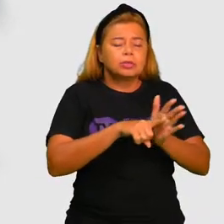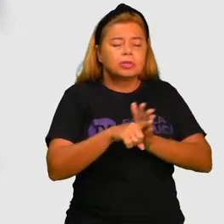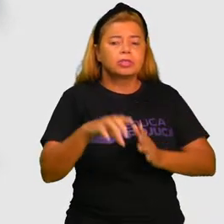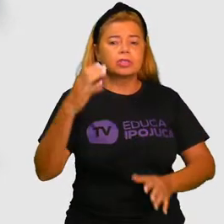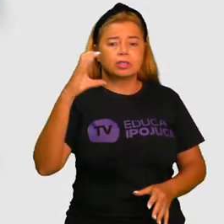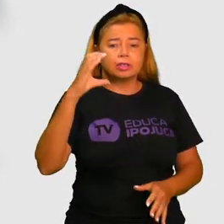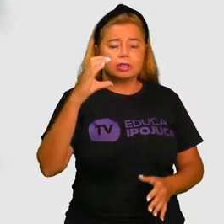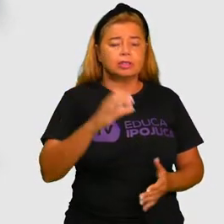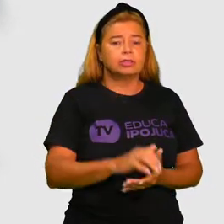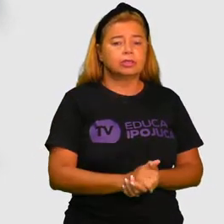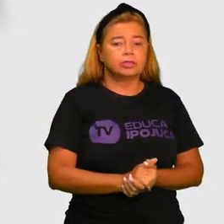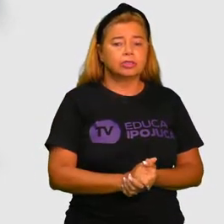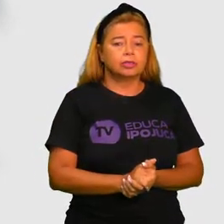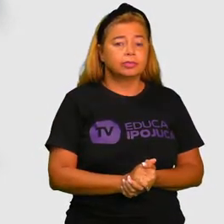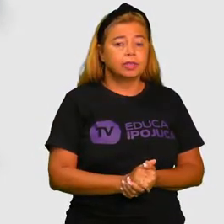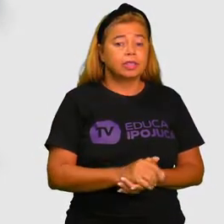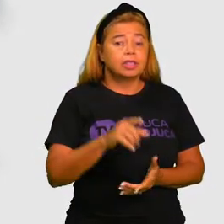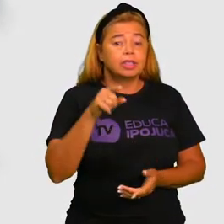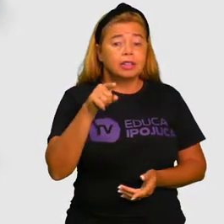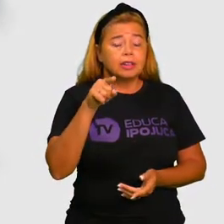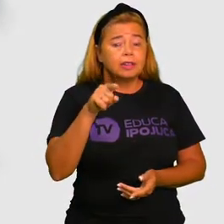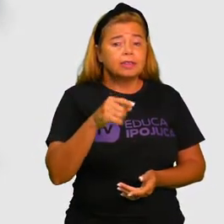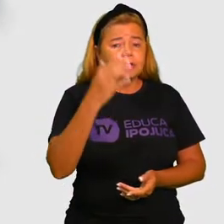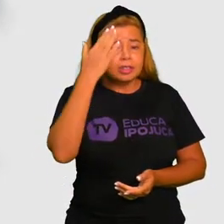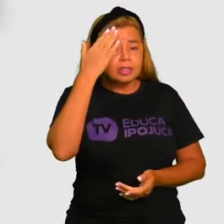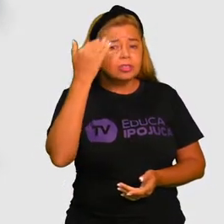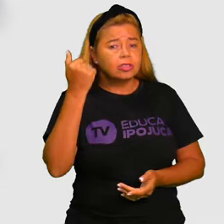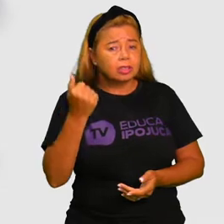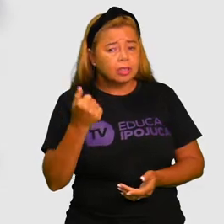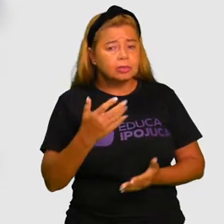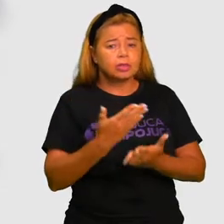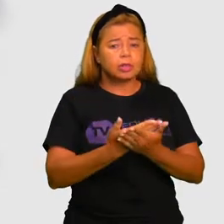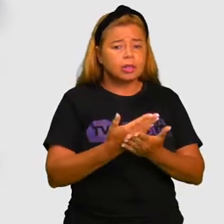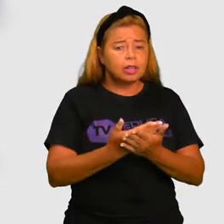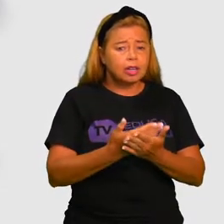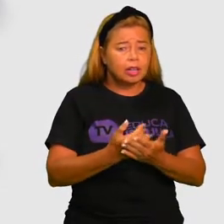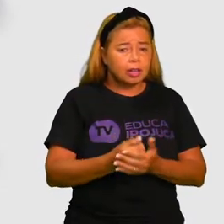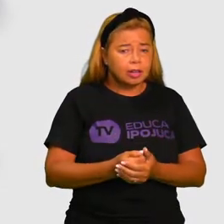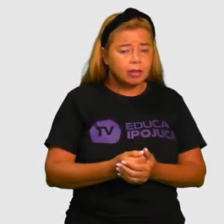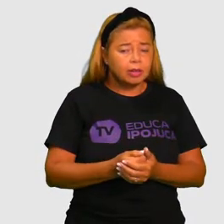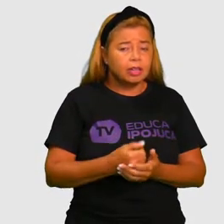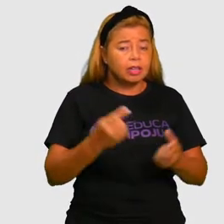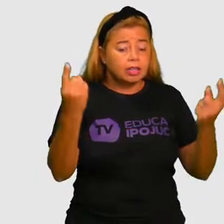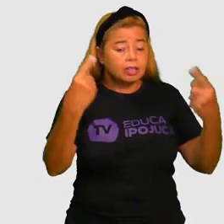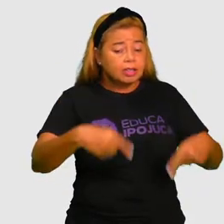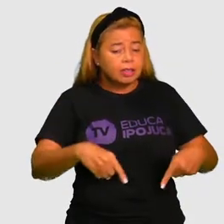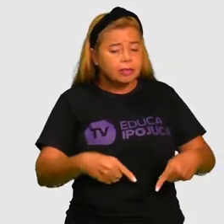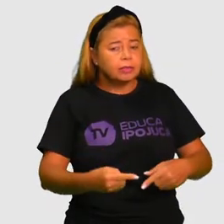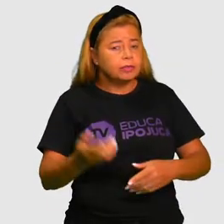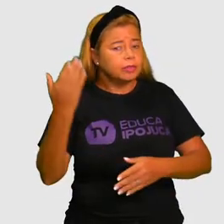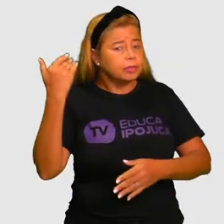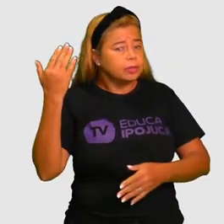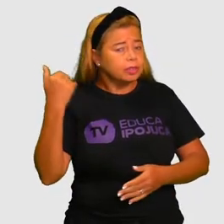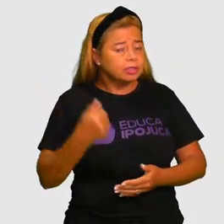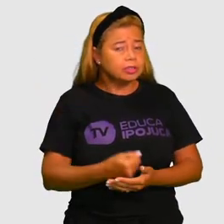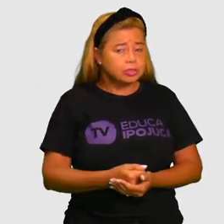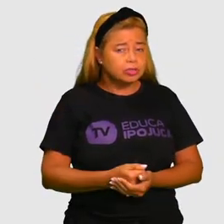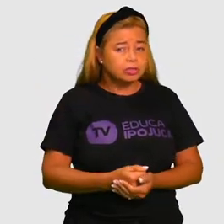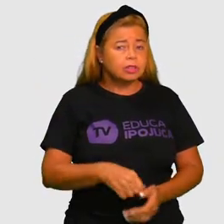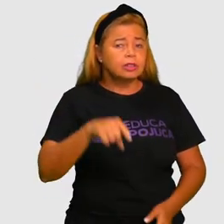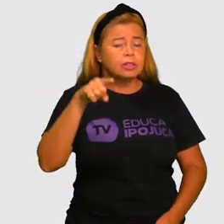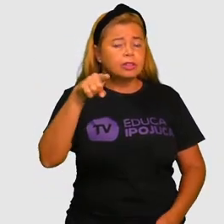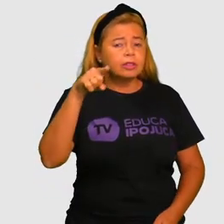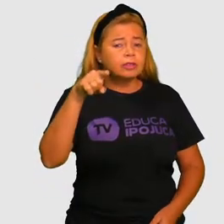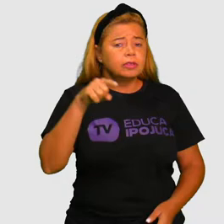estou esquecido não tá Vamos retomar o nosso desafio se você já